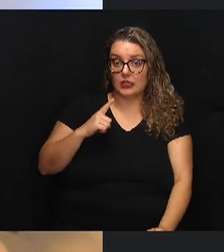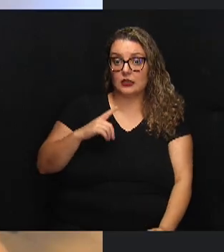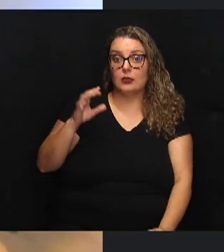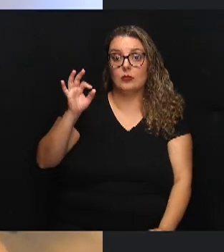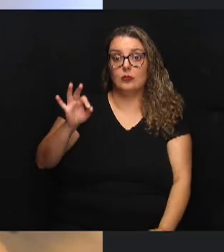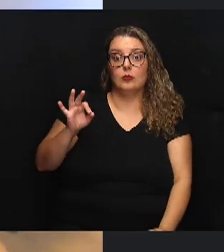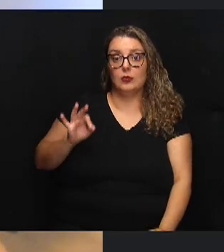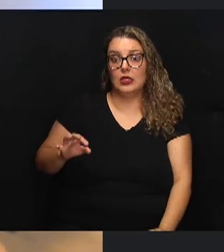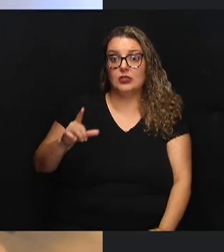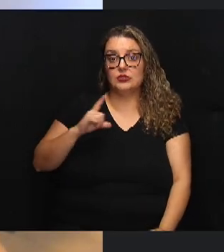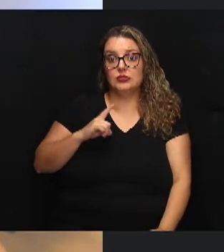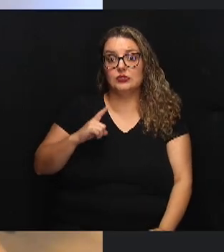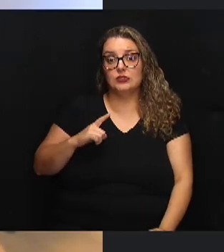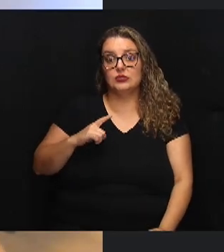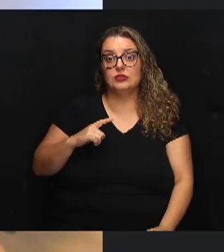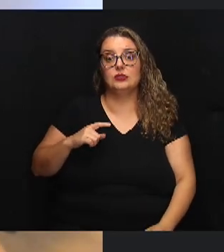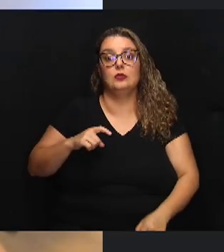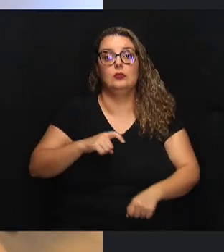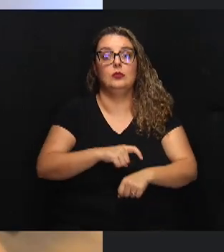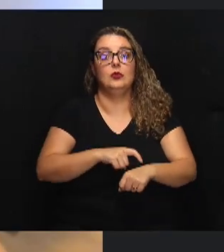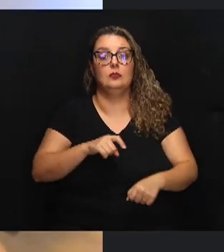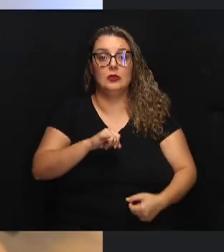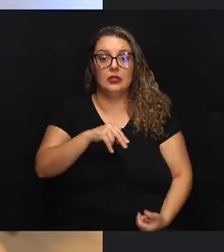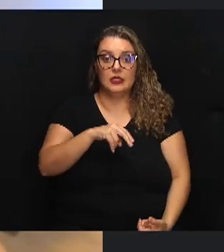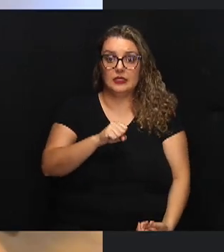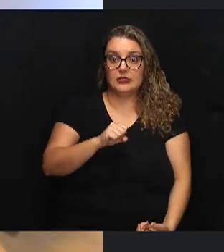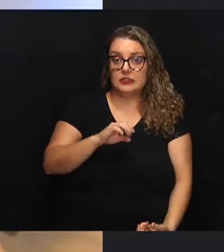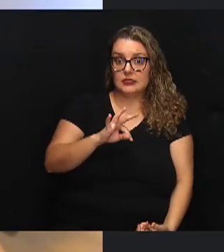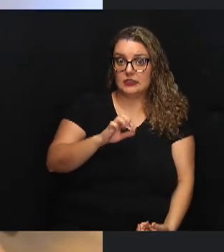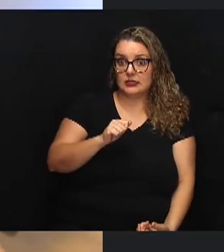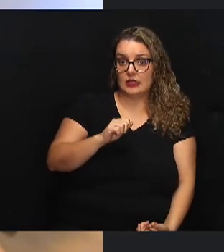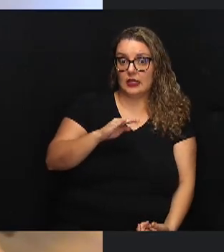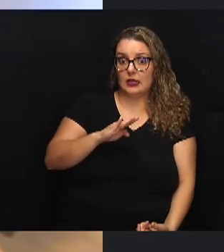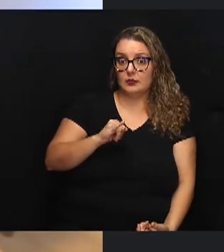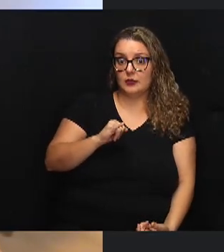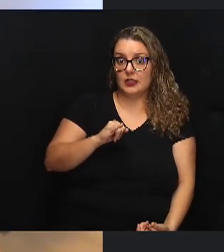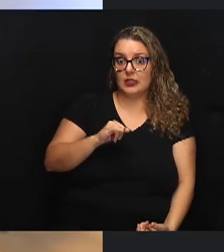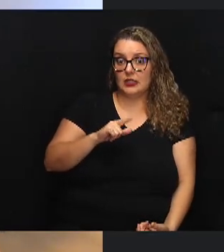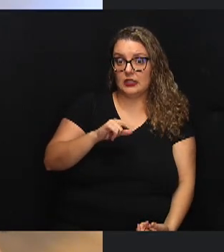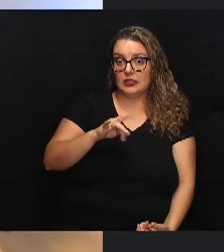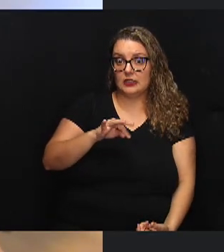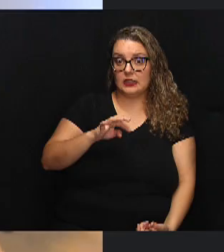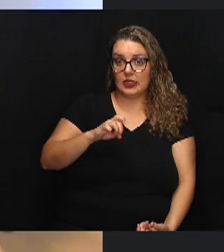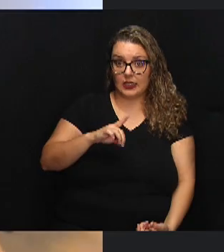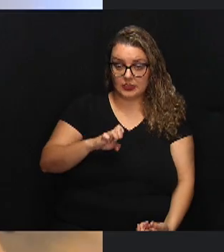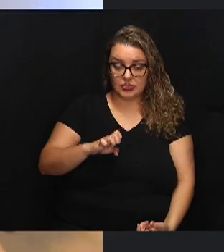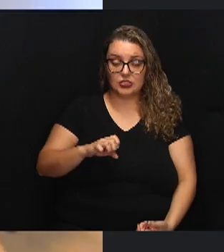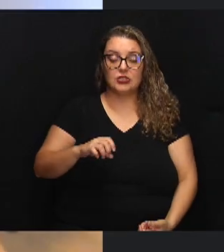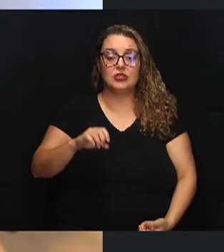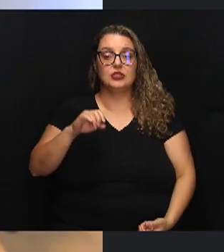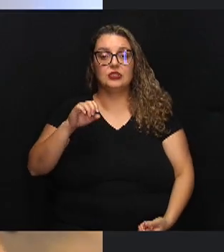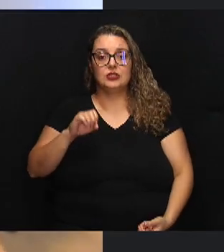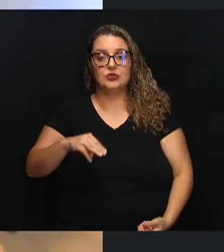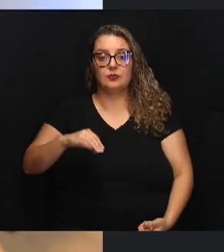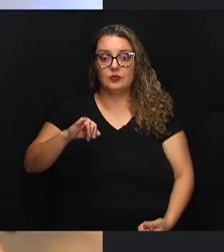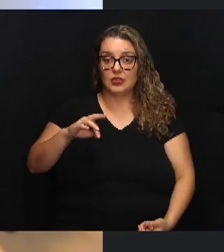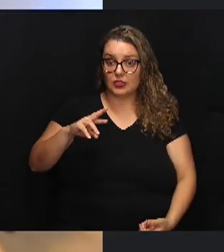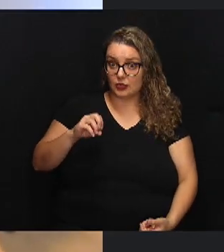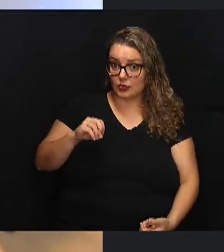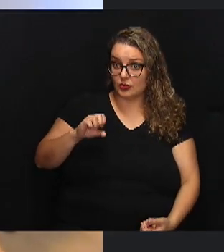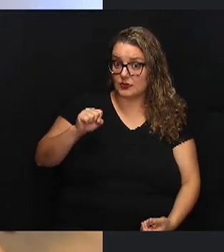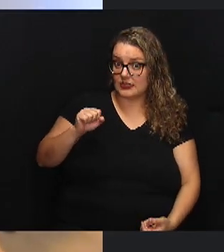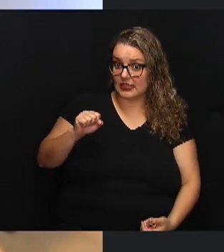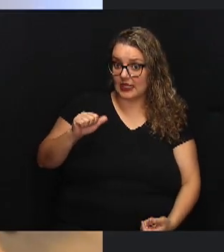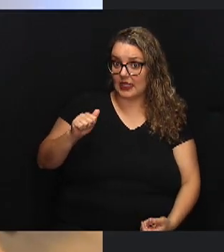de ter um quadro que a gente chama de instabilidade de microsatélites. Essa instabilidade de microsatélites é quando a gente tem